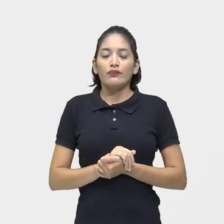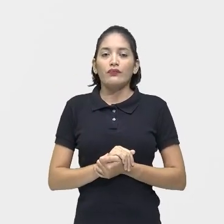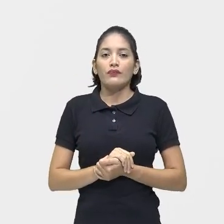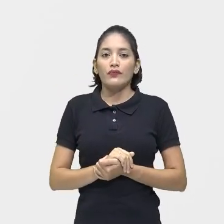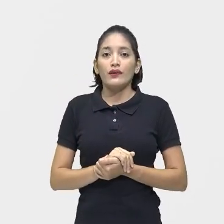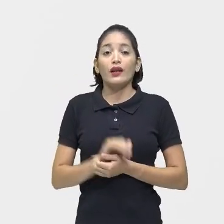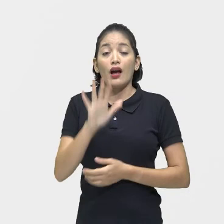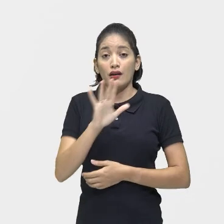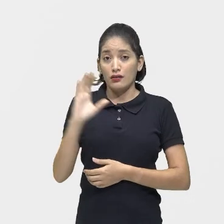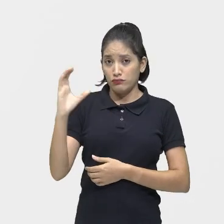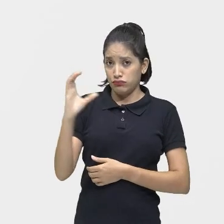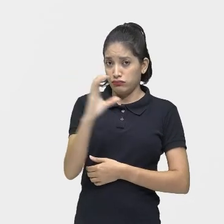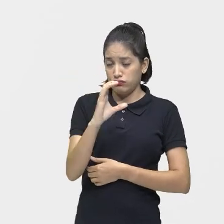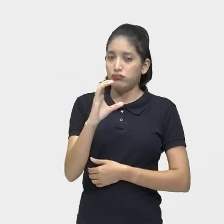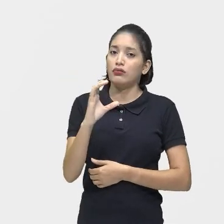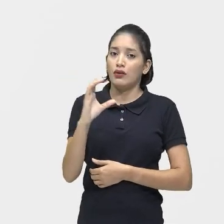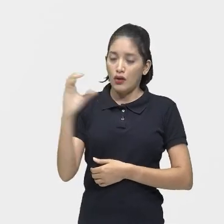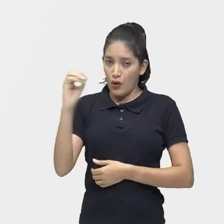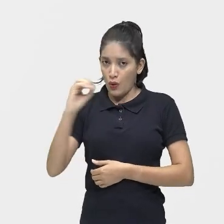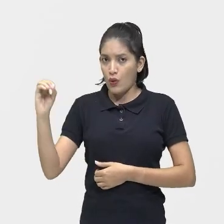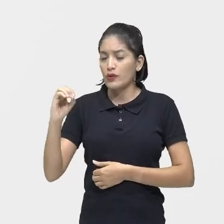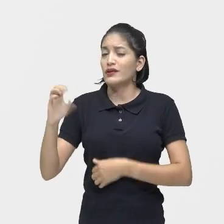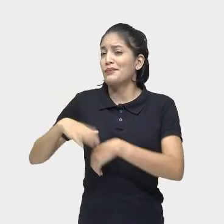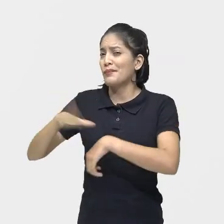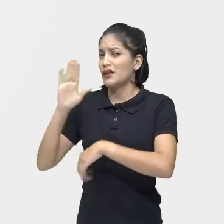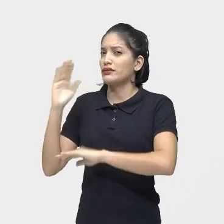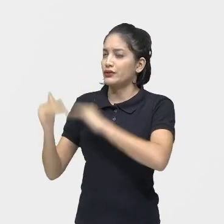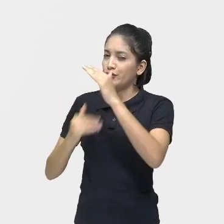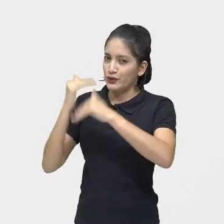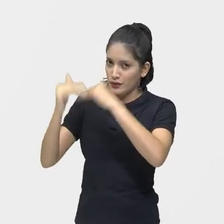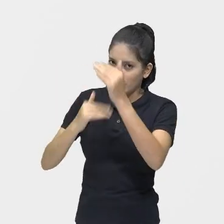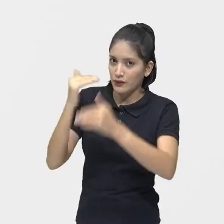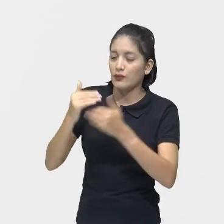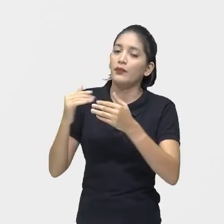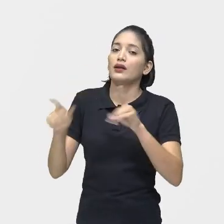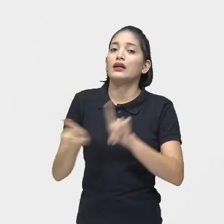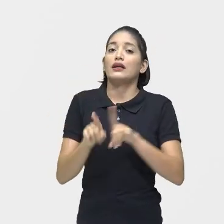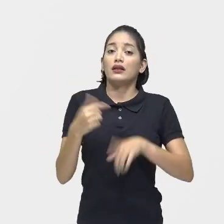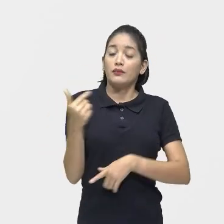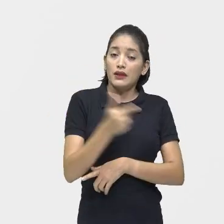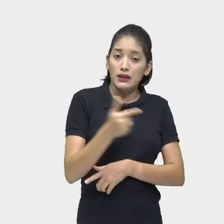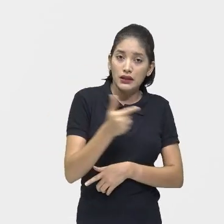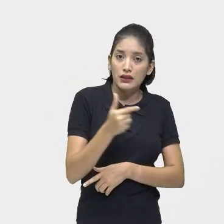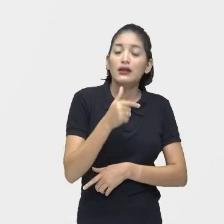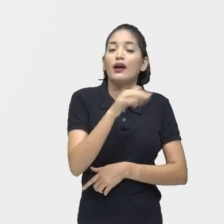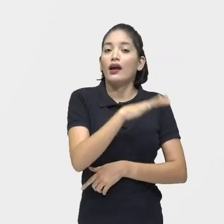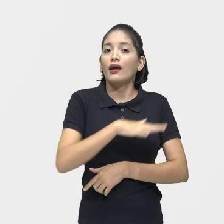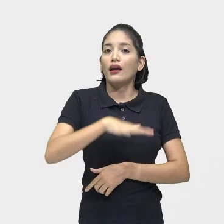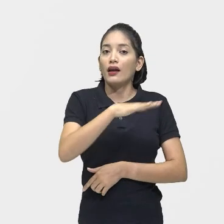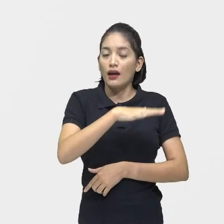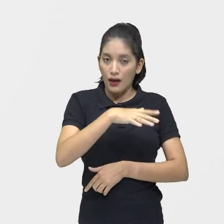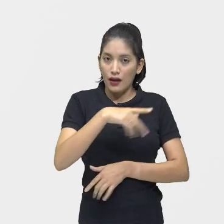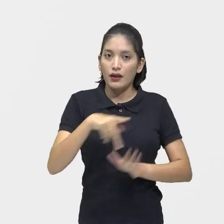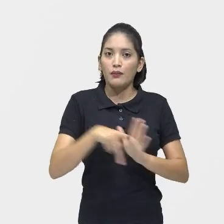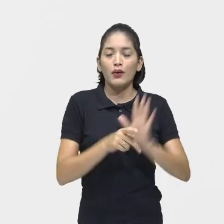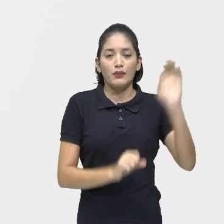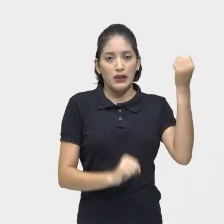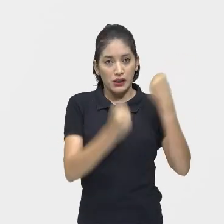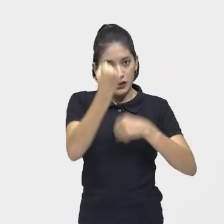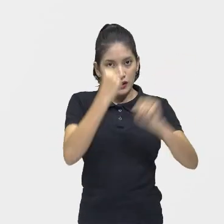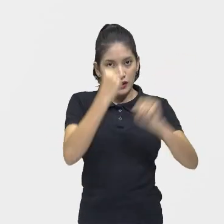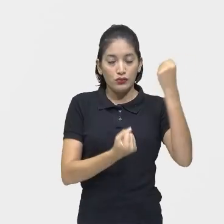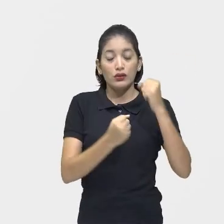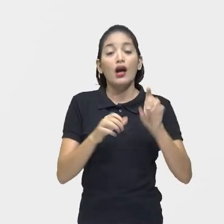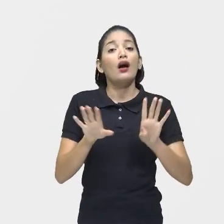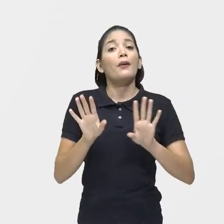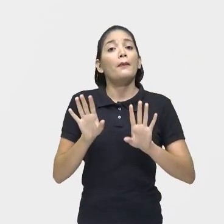parte ocidental, onde a gente tem um maior desenvolvimento no setor secundário, que é o setor aí das indústrias,